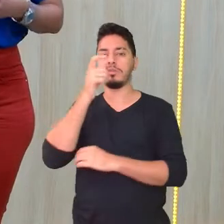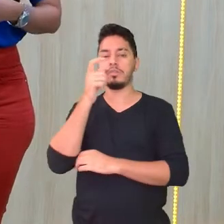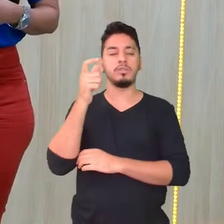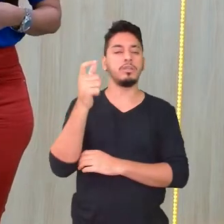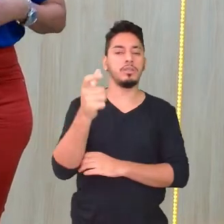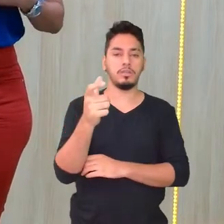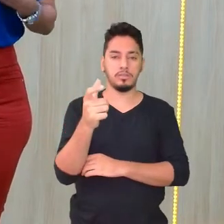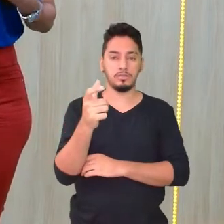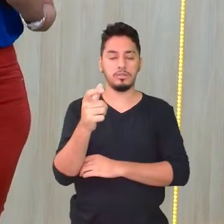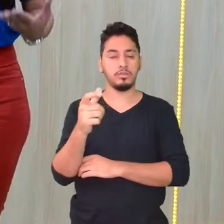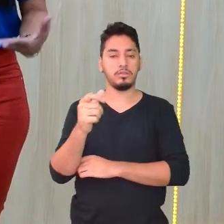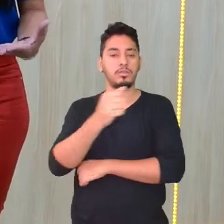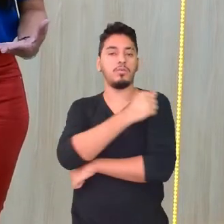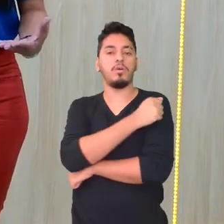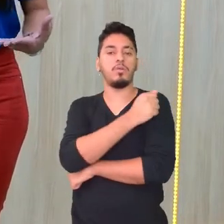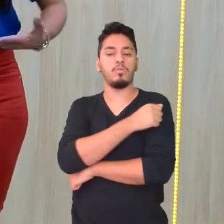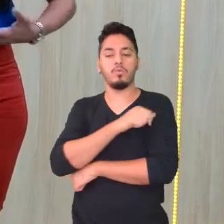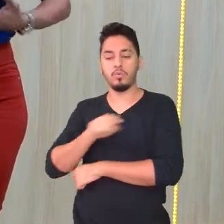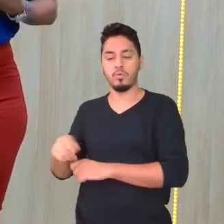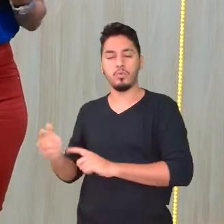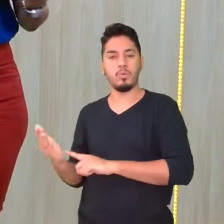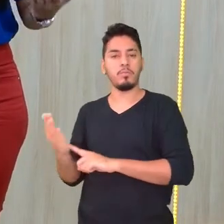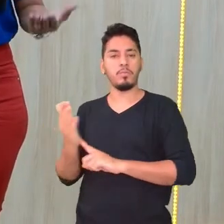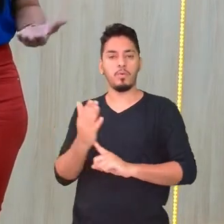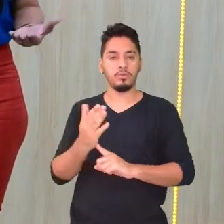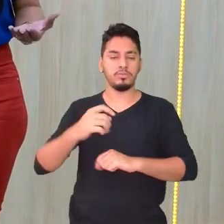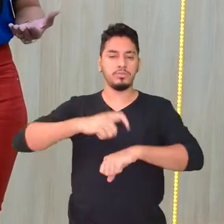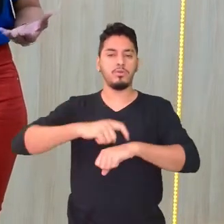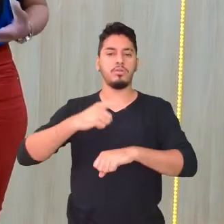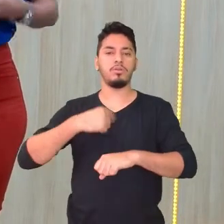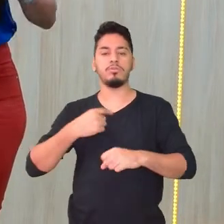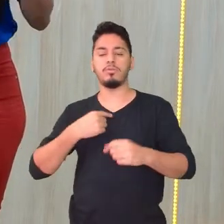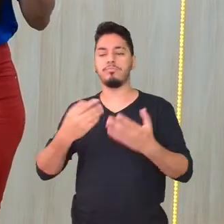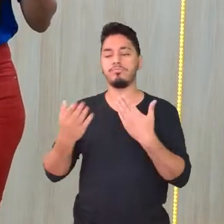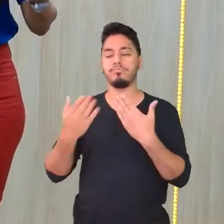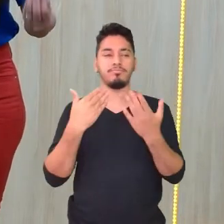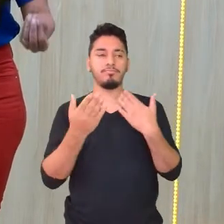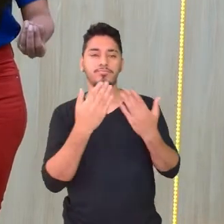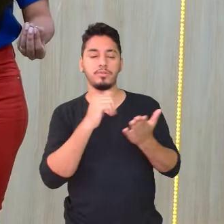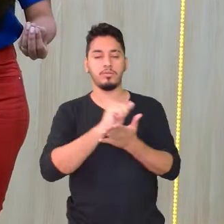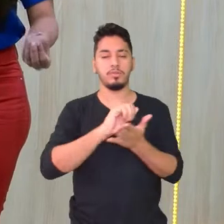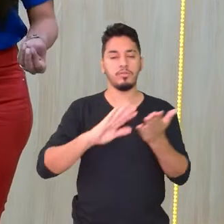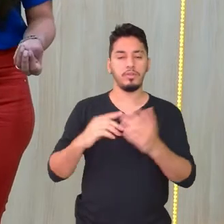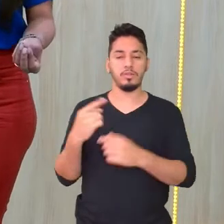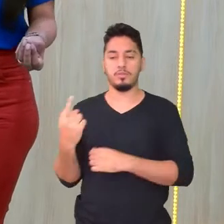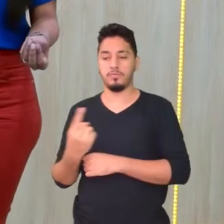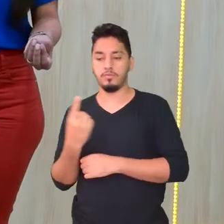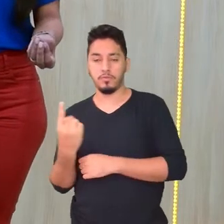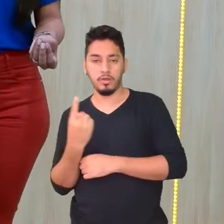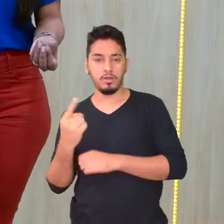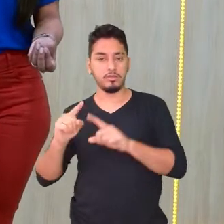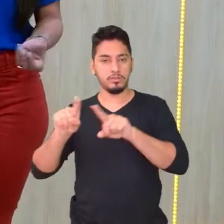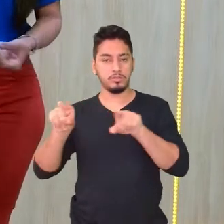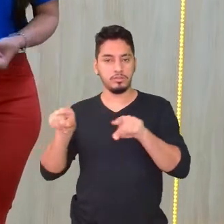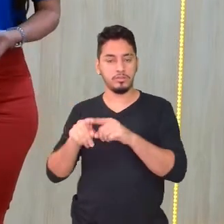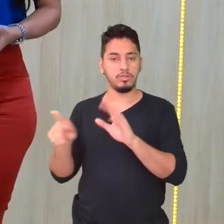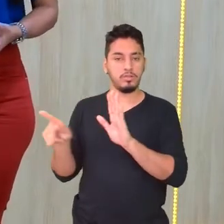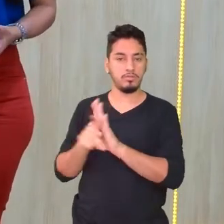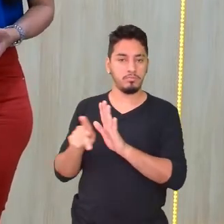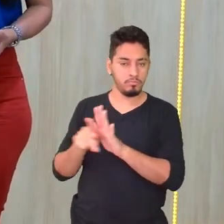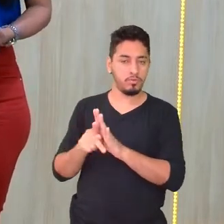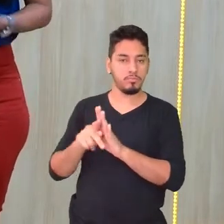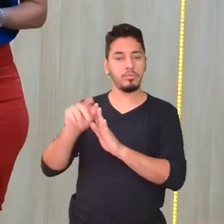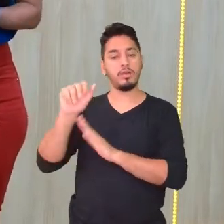interesses que esse estudante evidencia na hora em que está interagindo, seja numa atividade individualizada na sala de recursos, ou